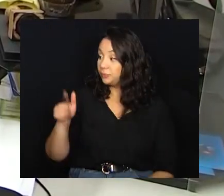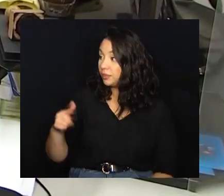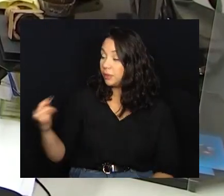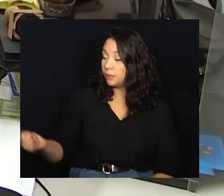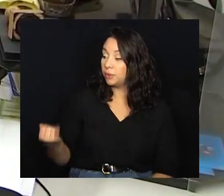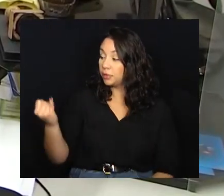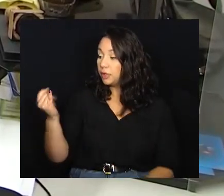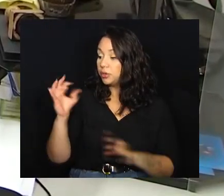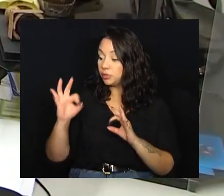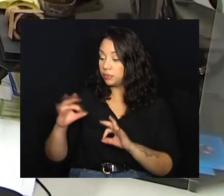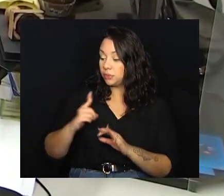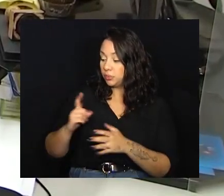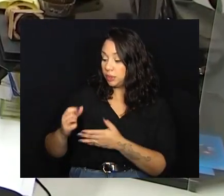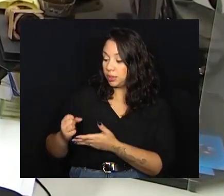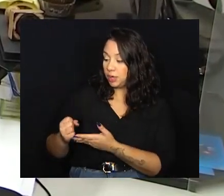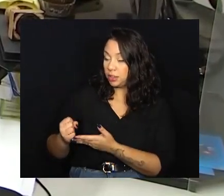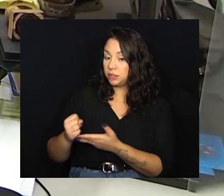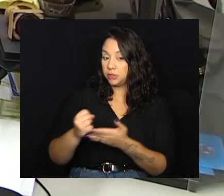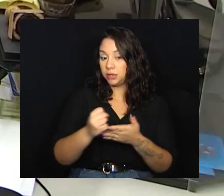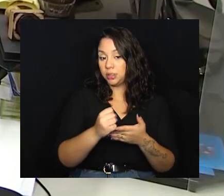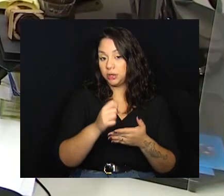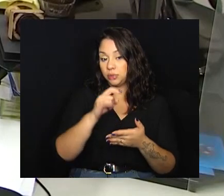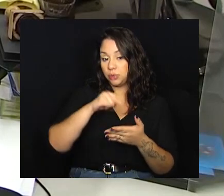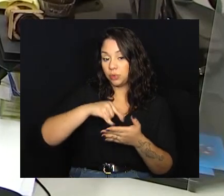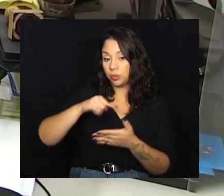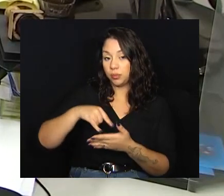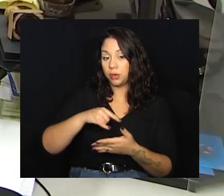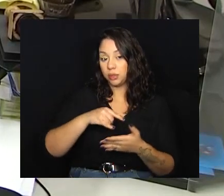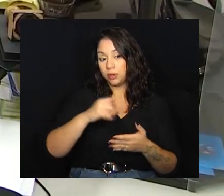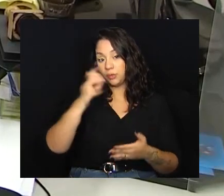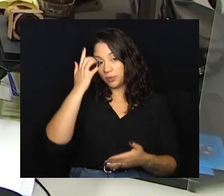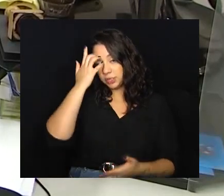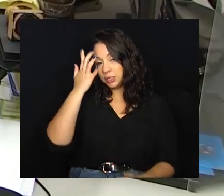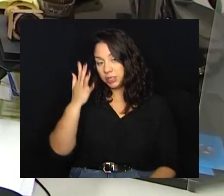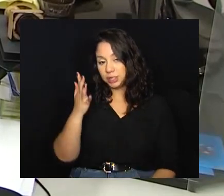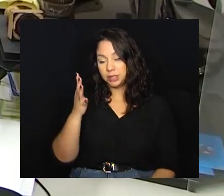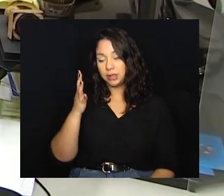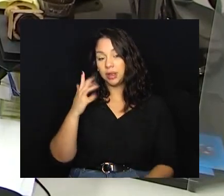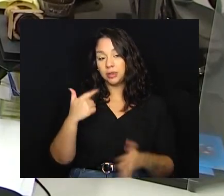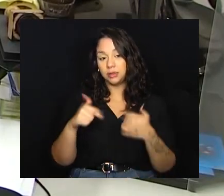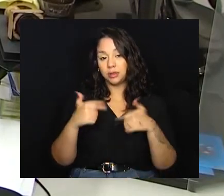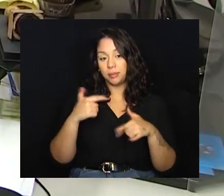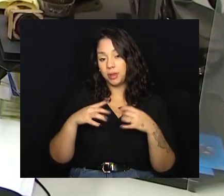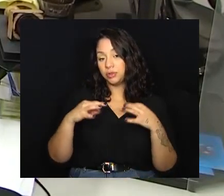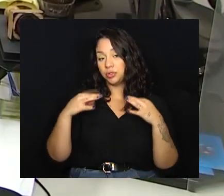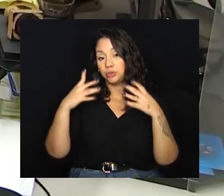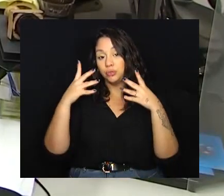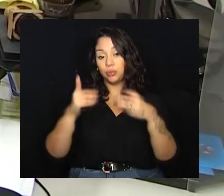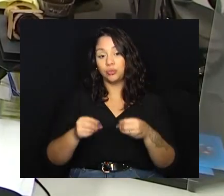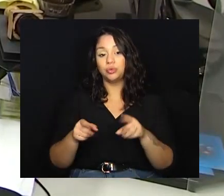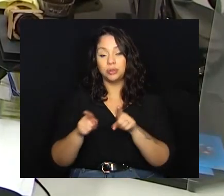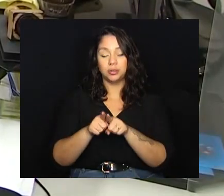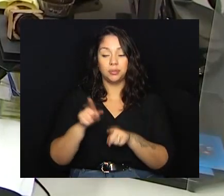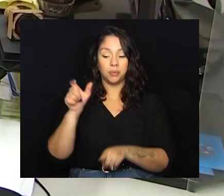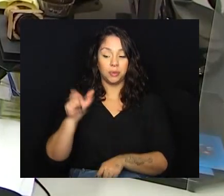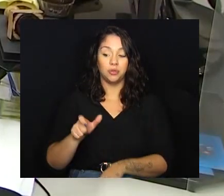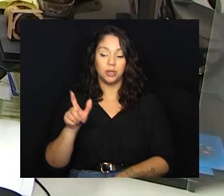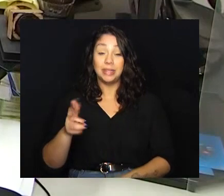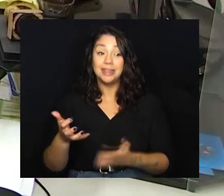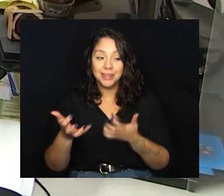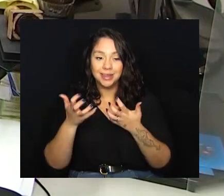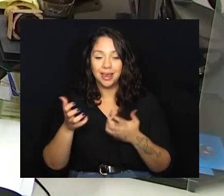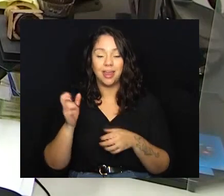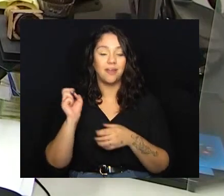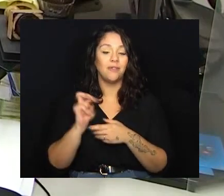o número de chance da pessoa conseguir um encaminhamento quer dizer importante realmente que traga não é os documentos para facilitar